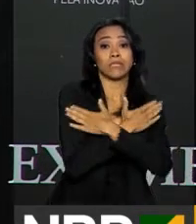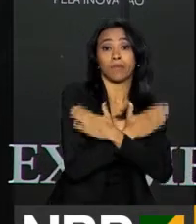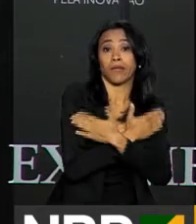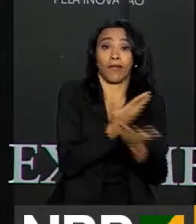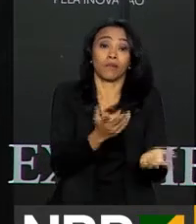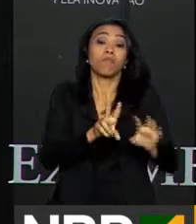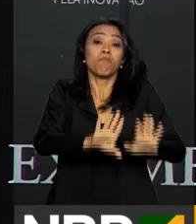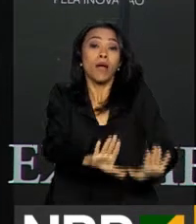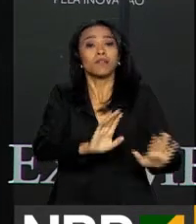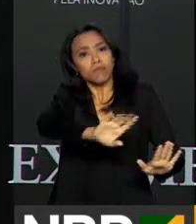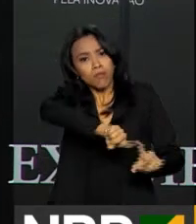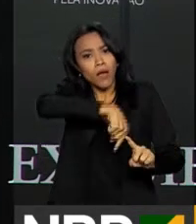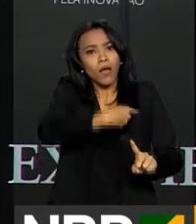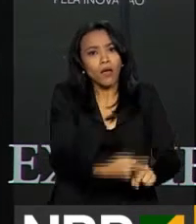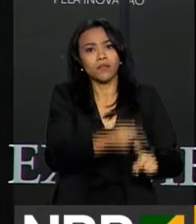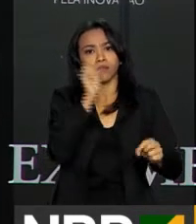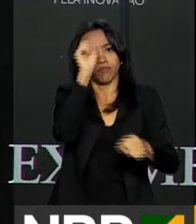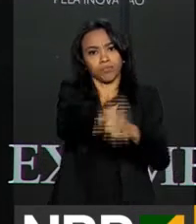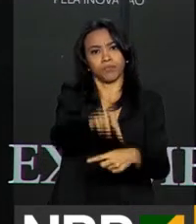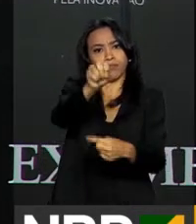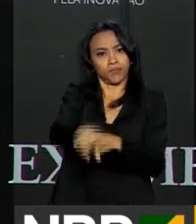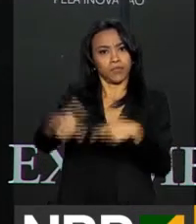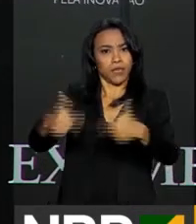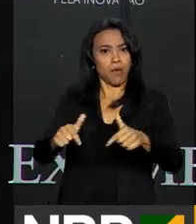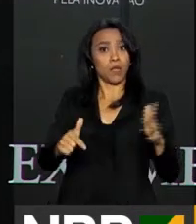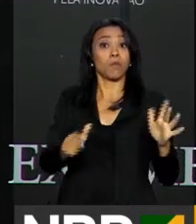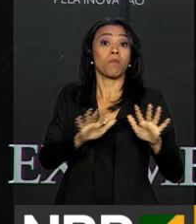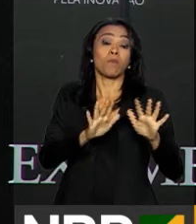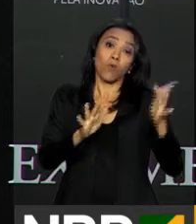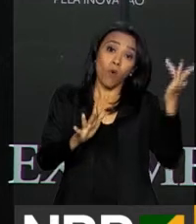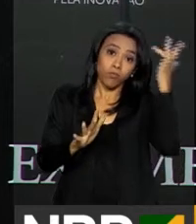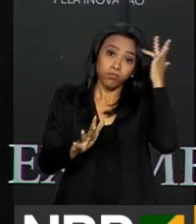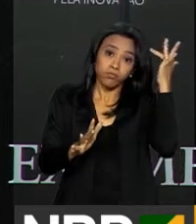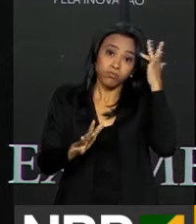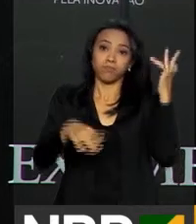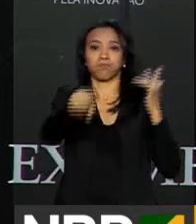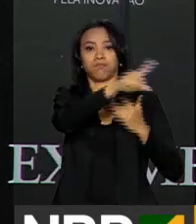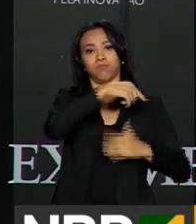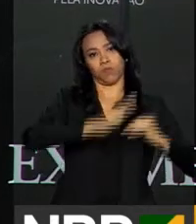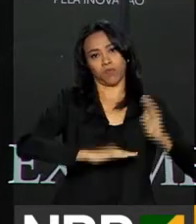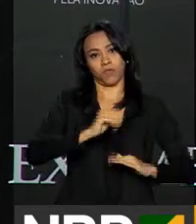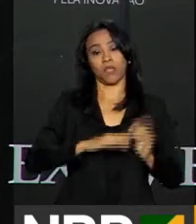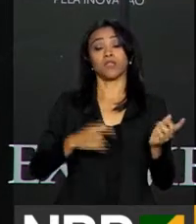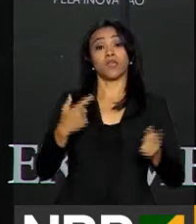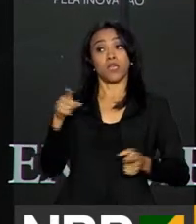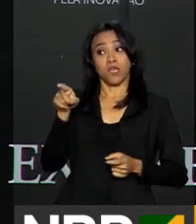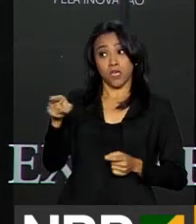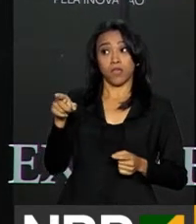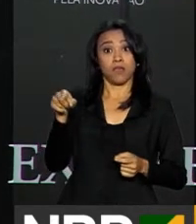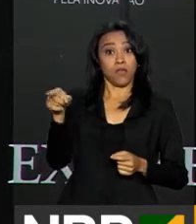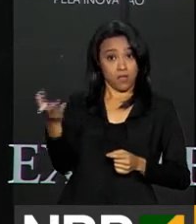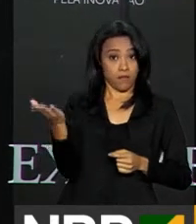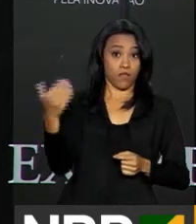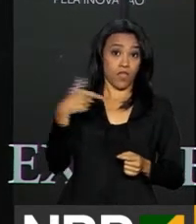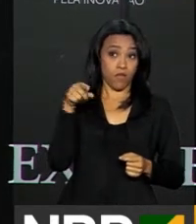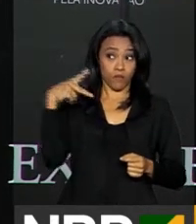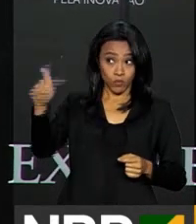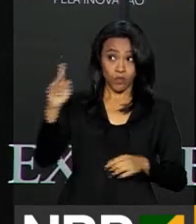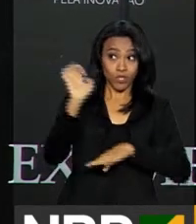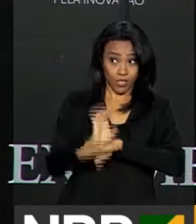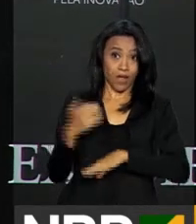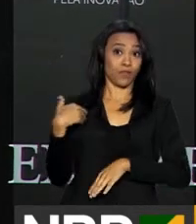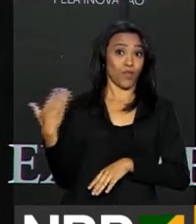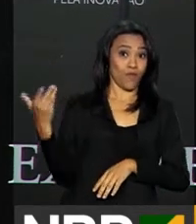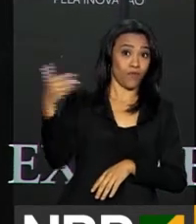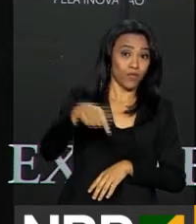emprego mais ainda qualificado. E ainda agora, eu dizia ao Robson, que eu vim lá do seu estado, de Patos de Minas, onde verifiquei